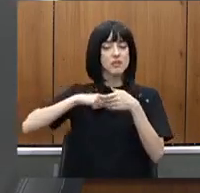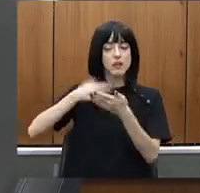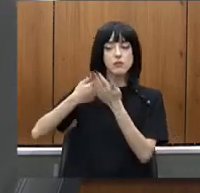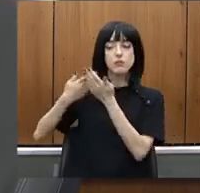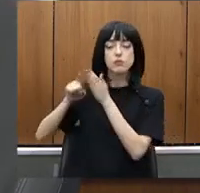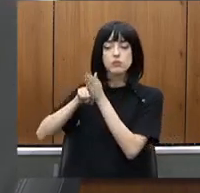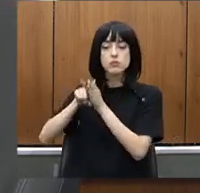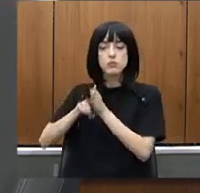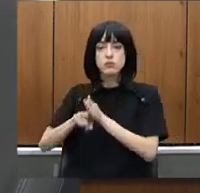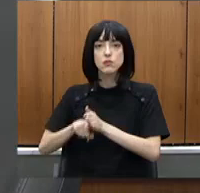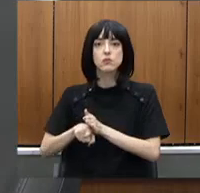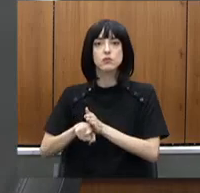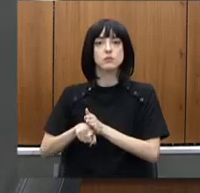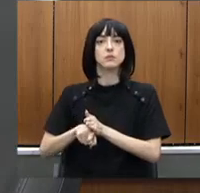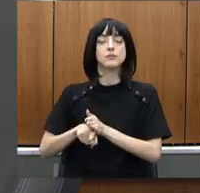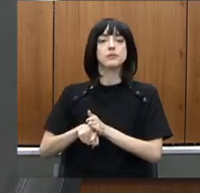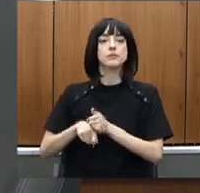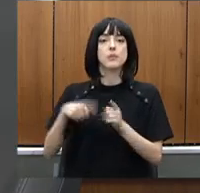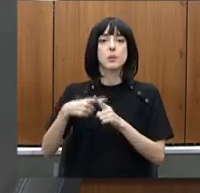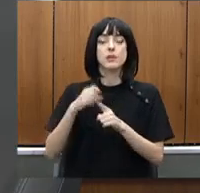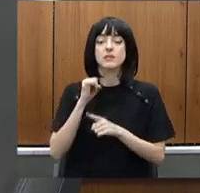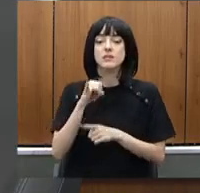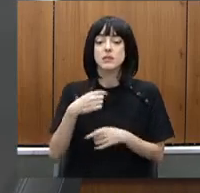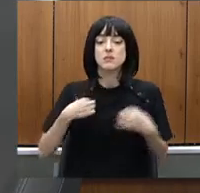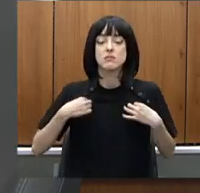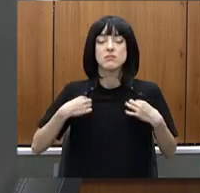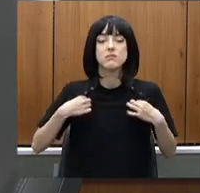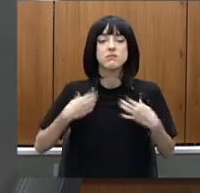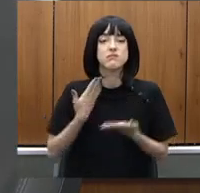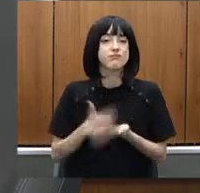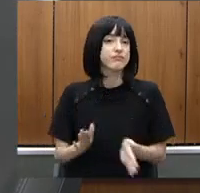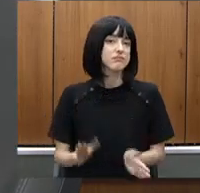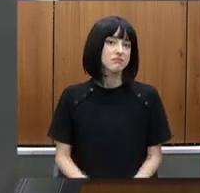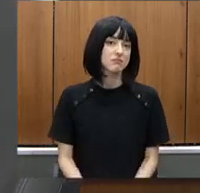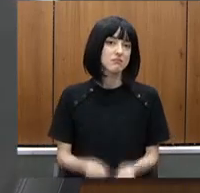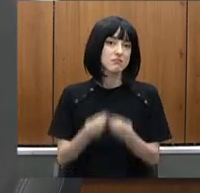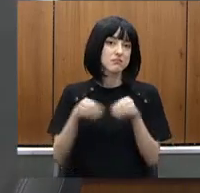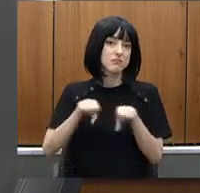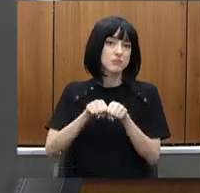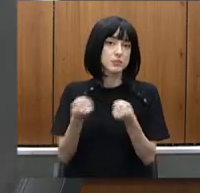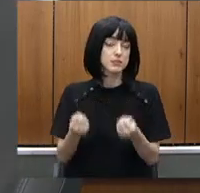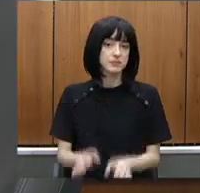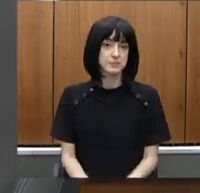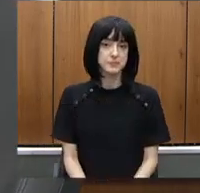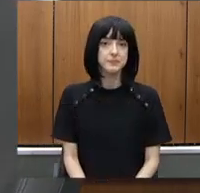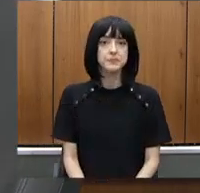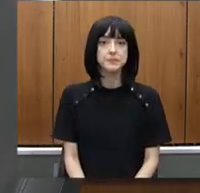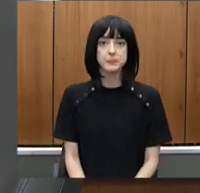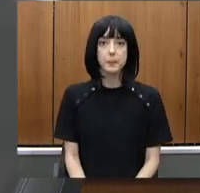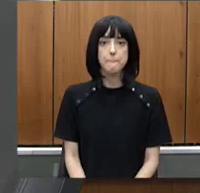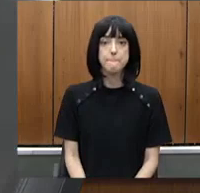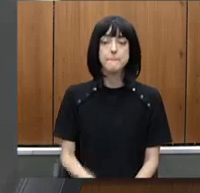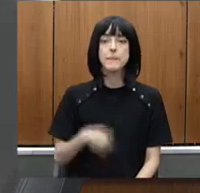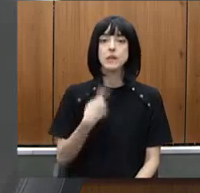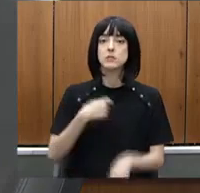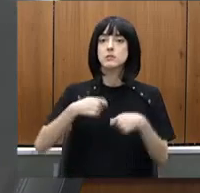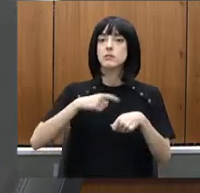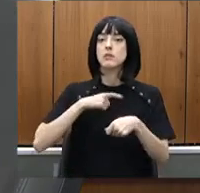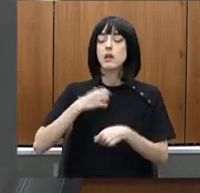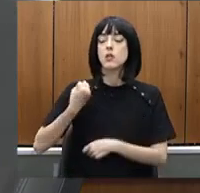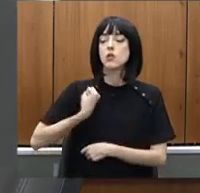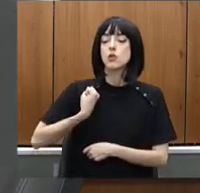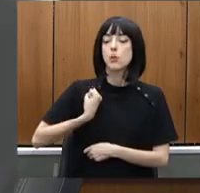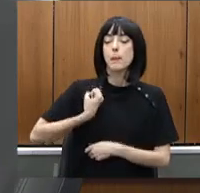dividir no pelo efetivo nosso dividido por ano para que a gente consiga ter um número adequado de de colete sendo